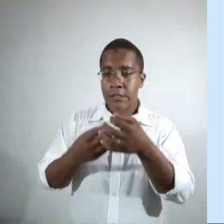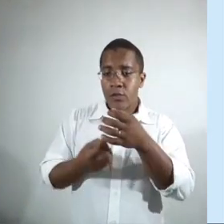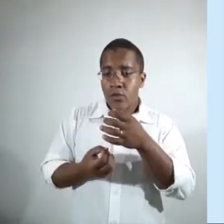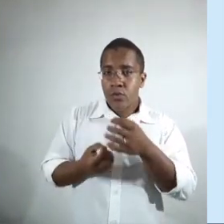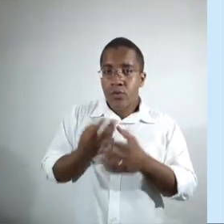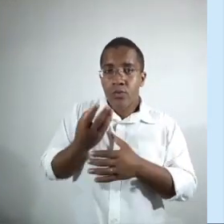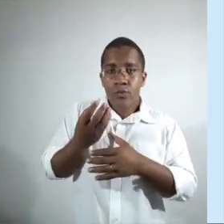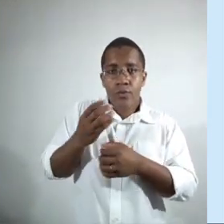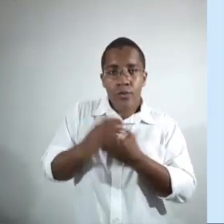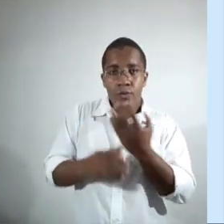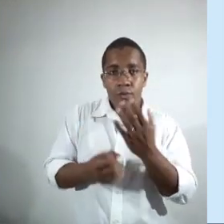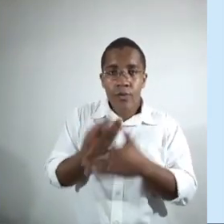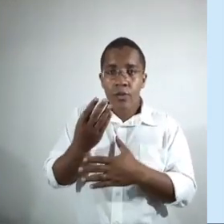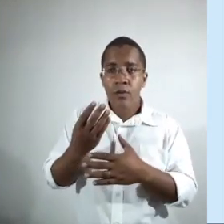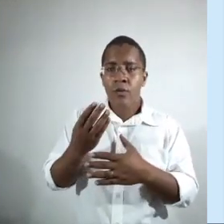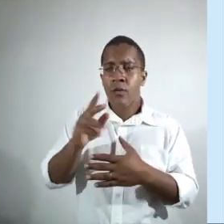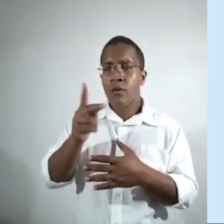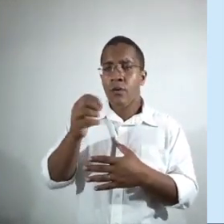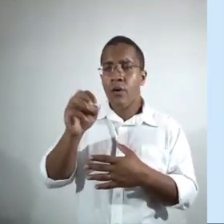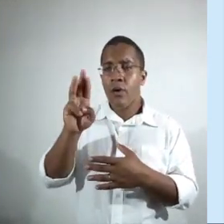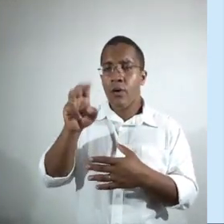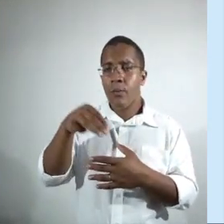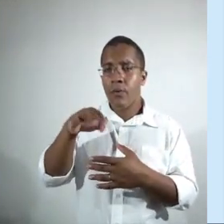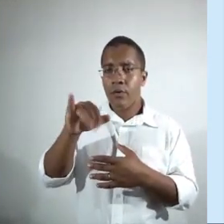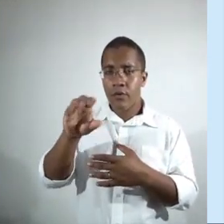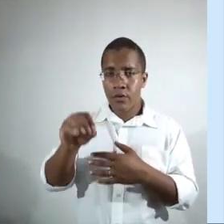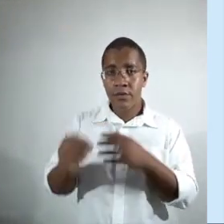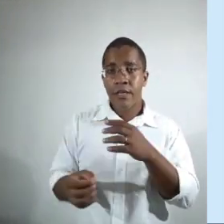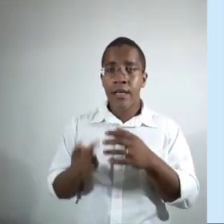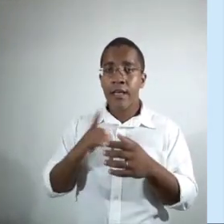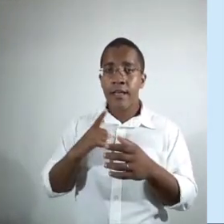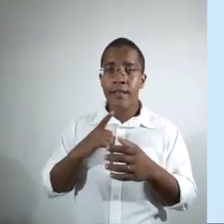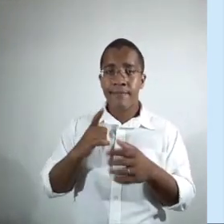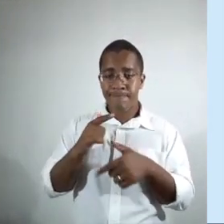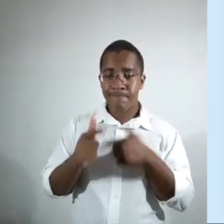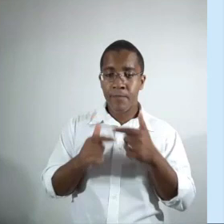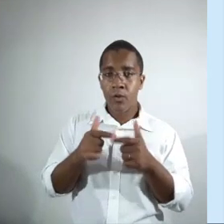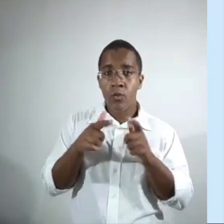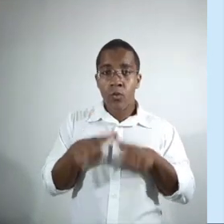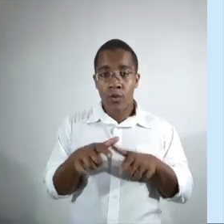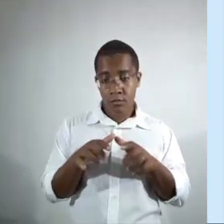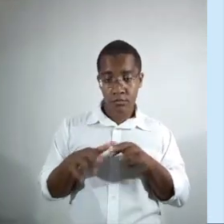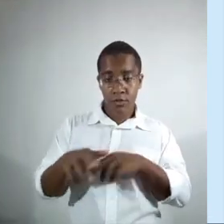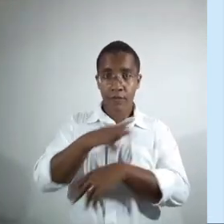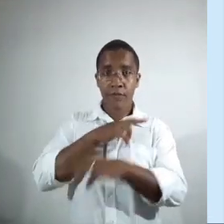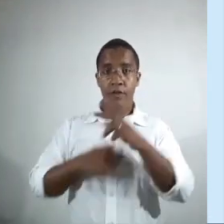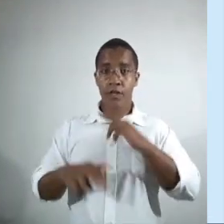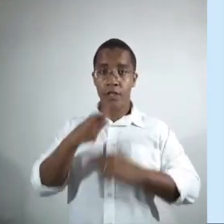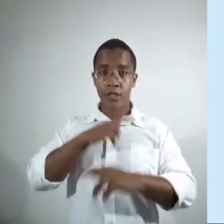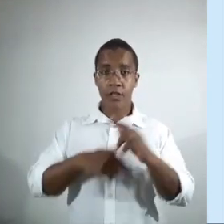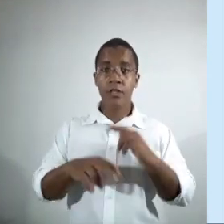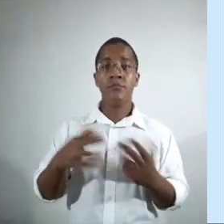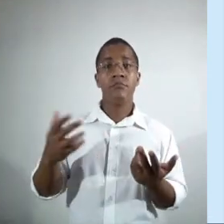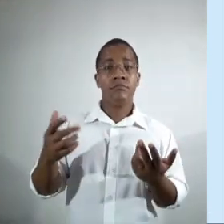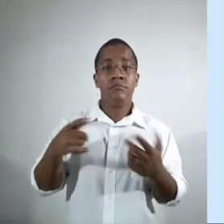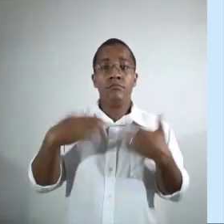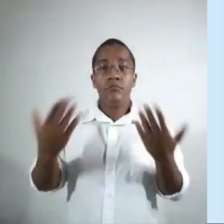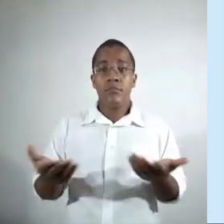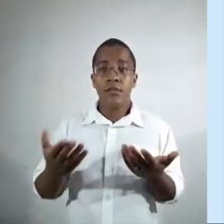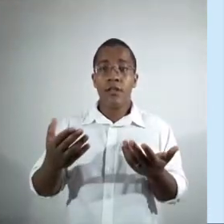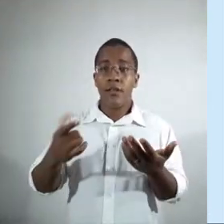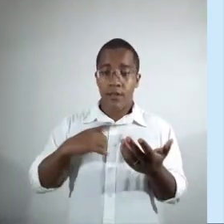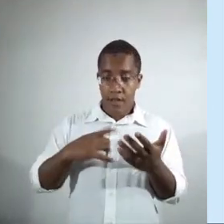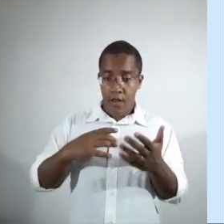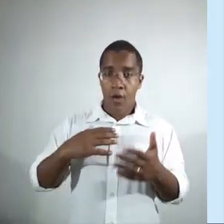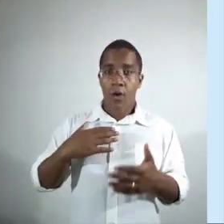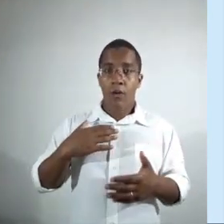no corpo, eles vão atuar em lugares diferentes, certo? E por isso, pela sua atuação, vão ocorrer mudanças.